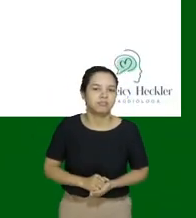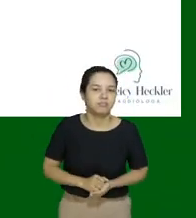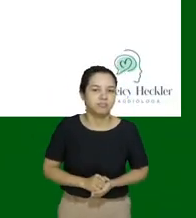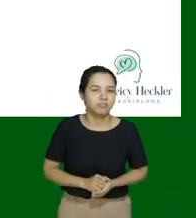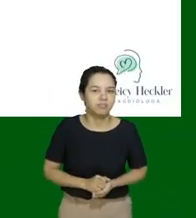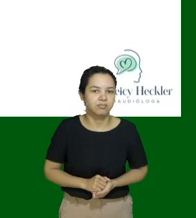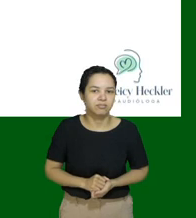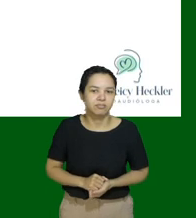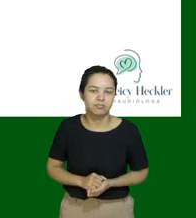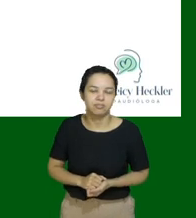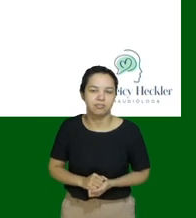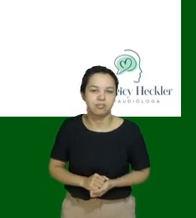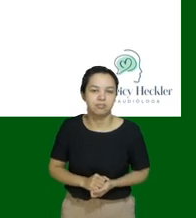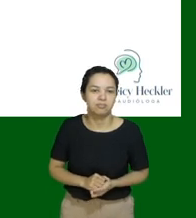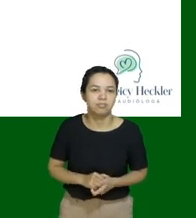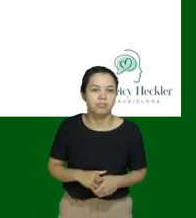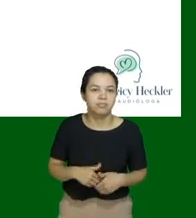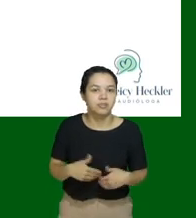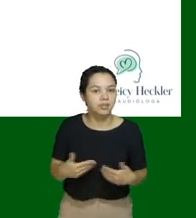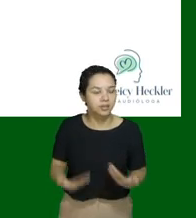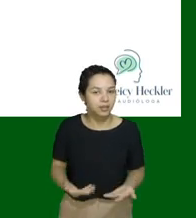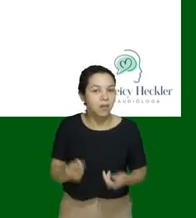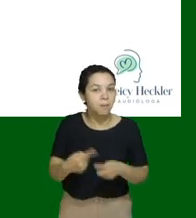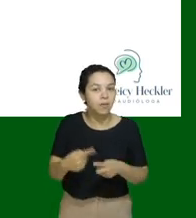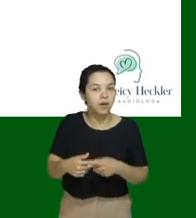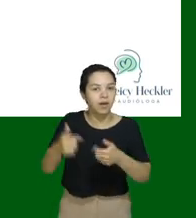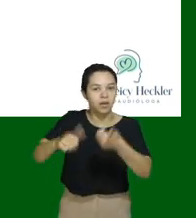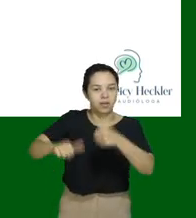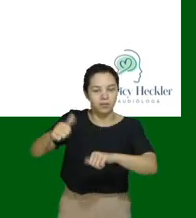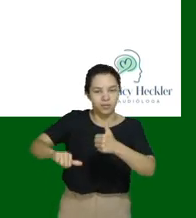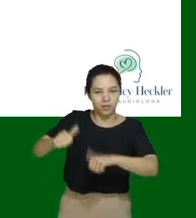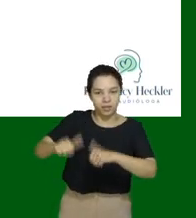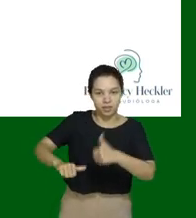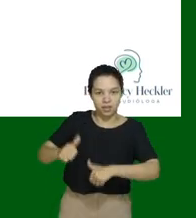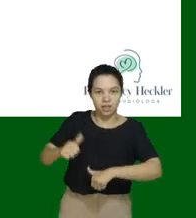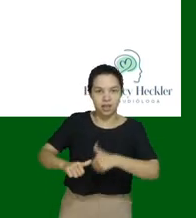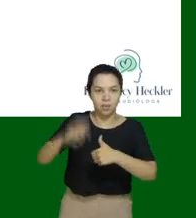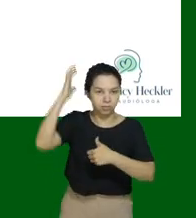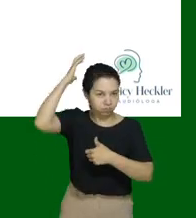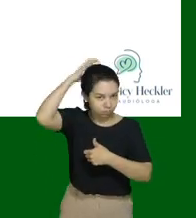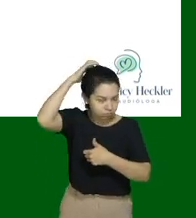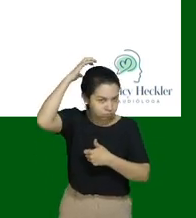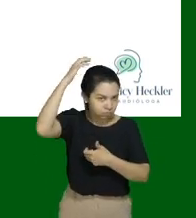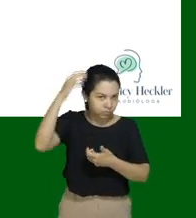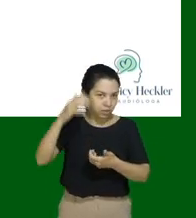E aí, por que avaliar o processamento auditivo central na dislexia?